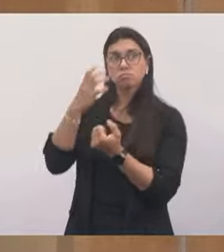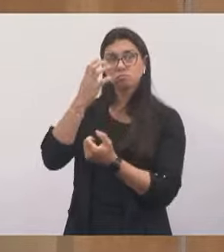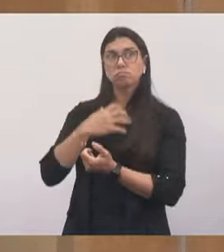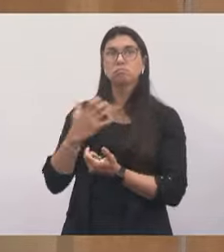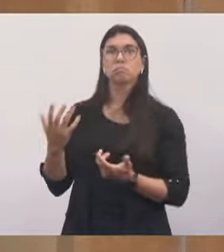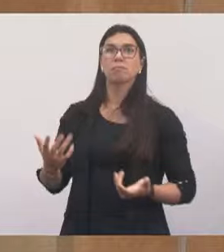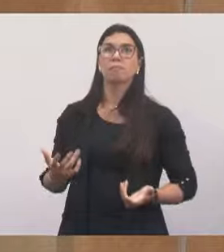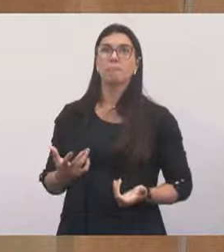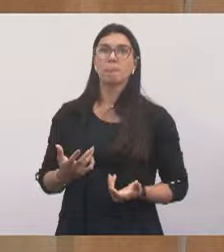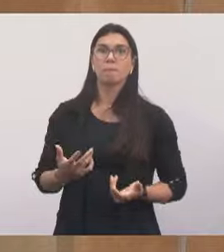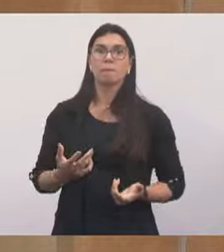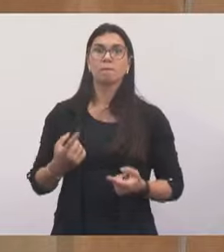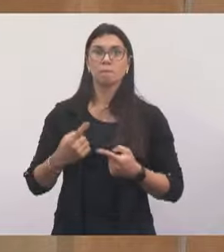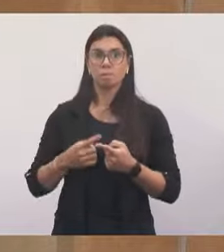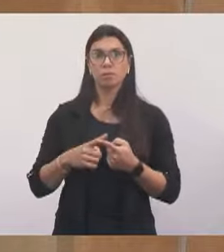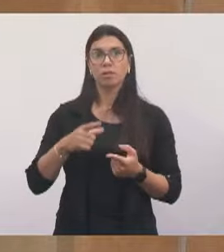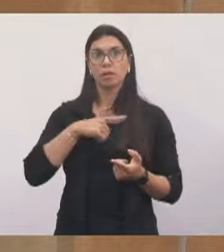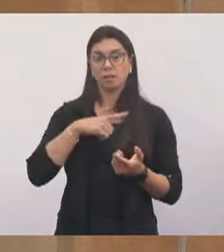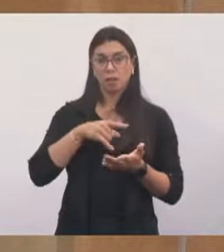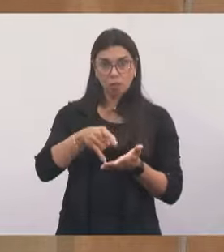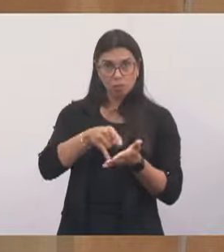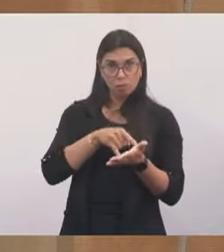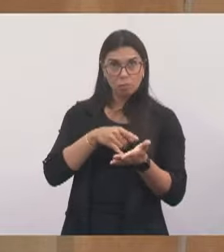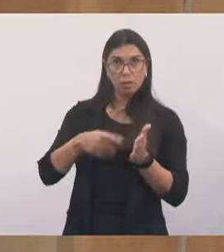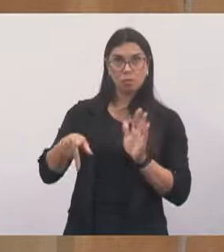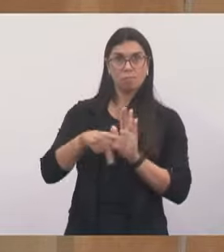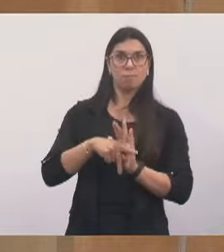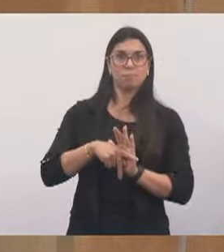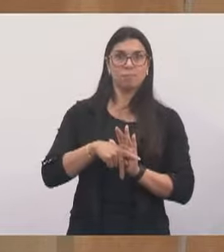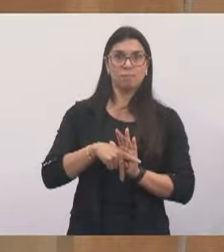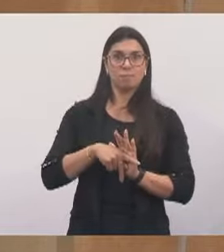séria, por ter essa certificação. E também